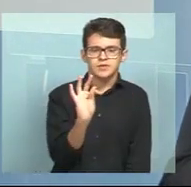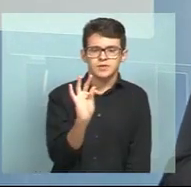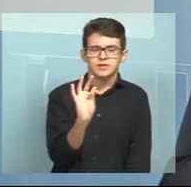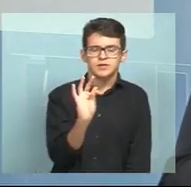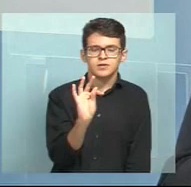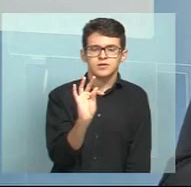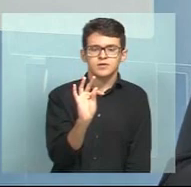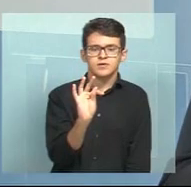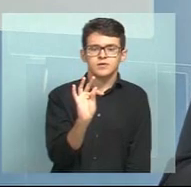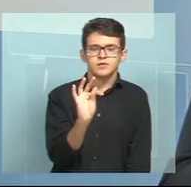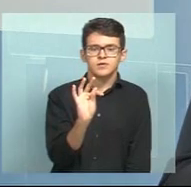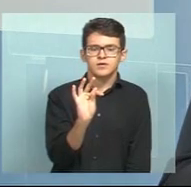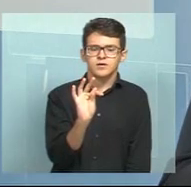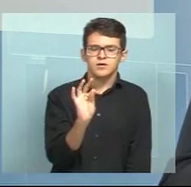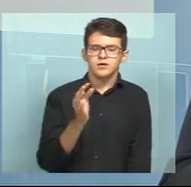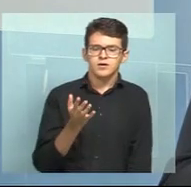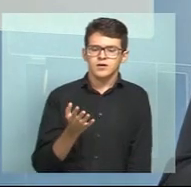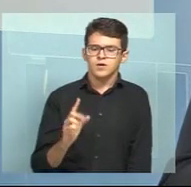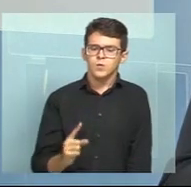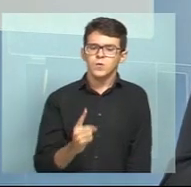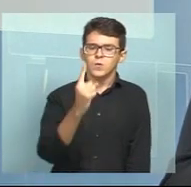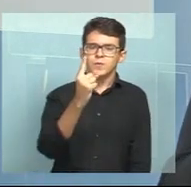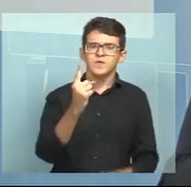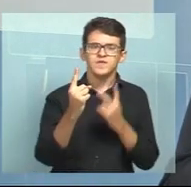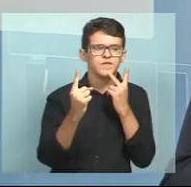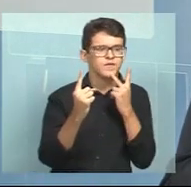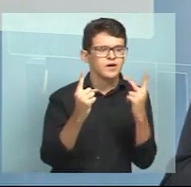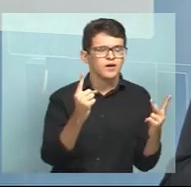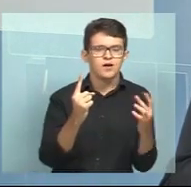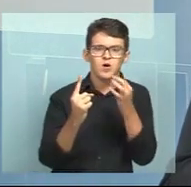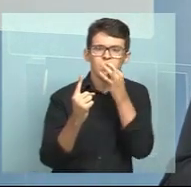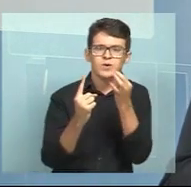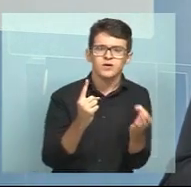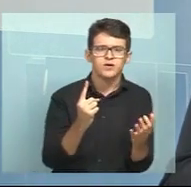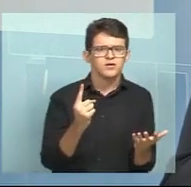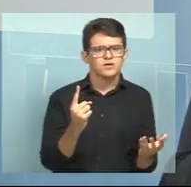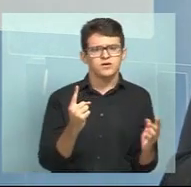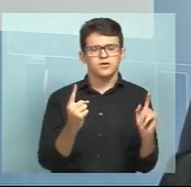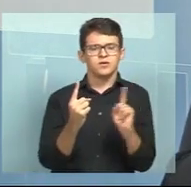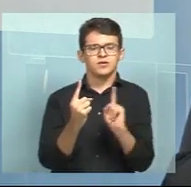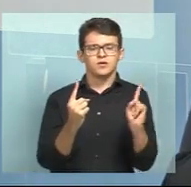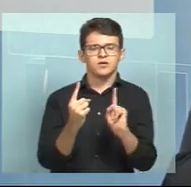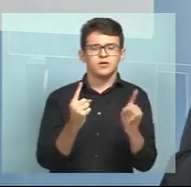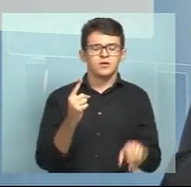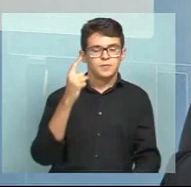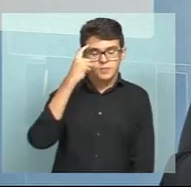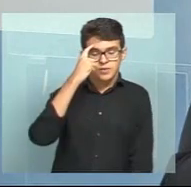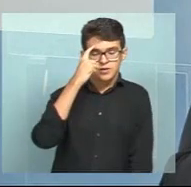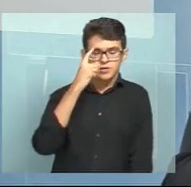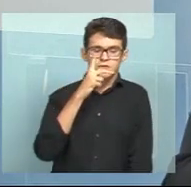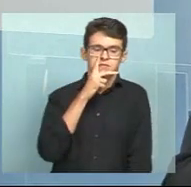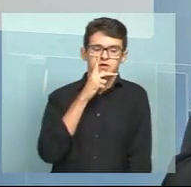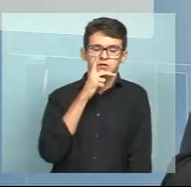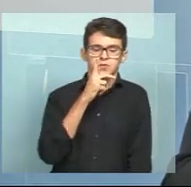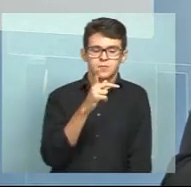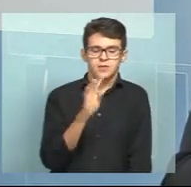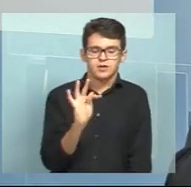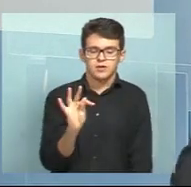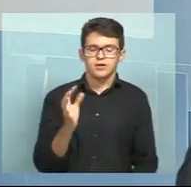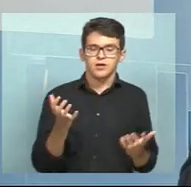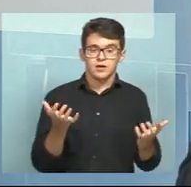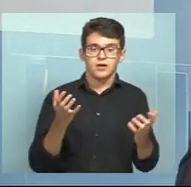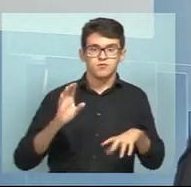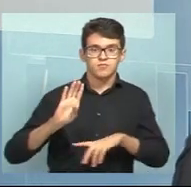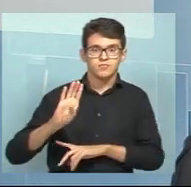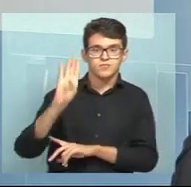diga uma frase dessa, Luiz? Porque esse partido, ele quer eleger de novo o presidente Lula a